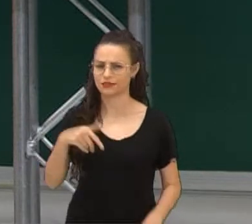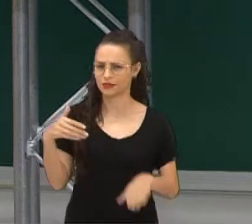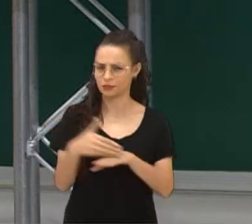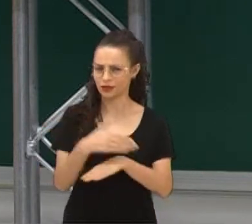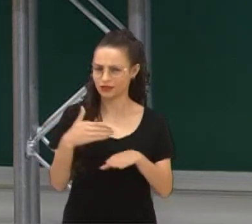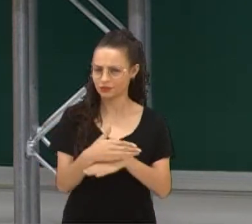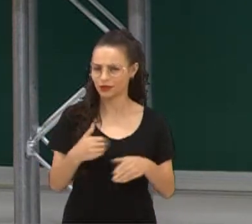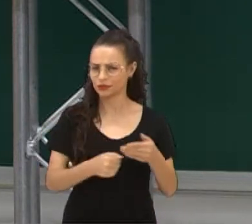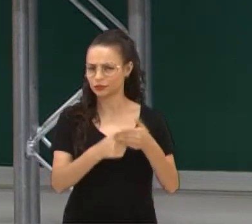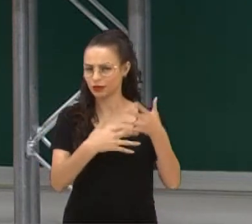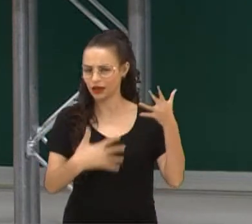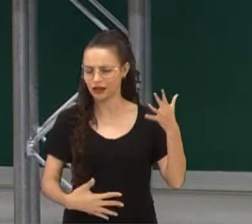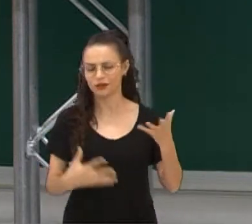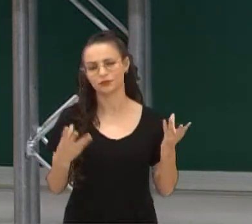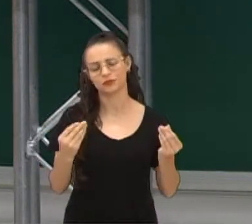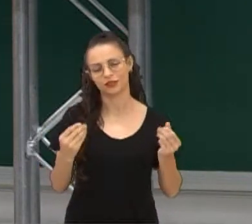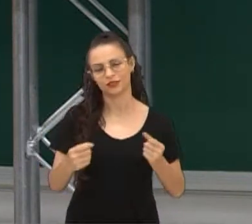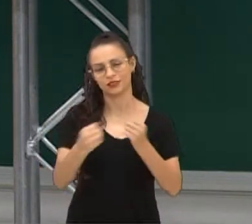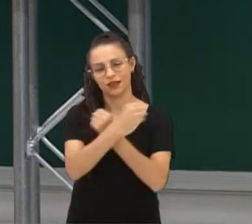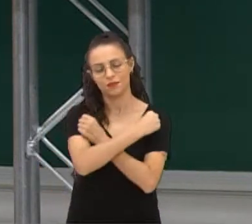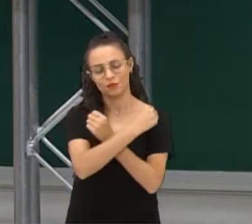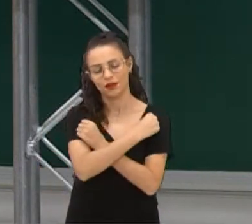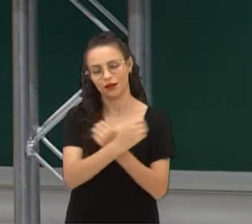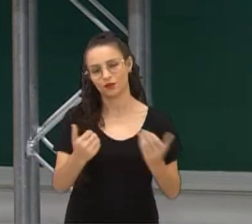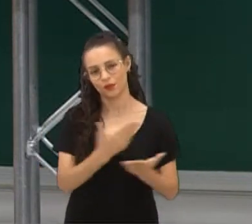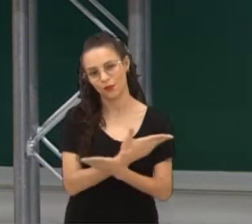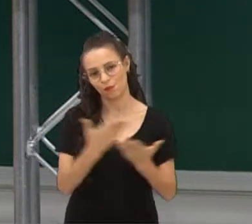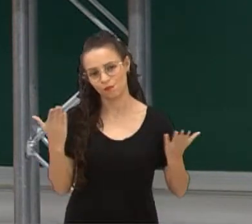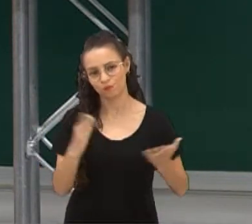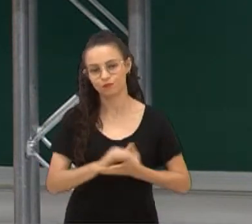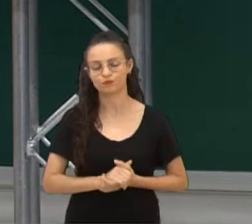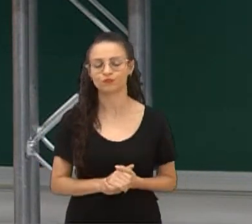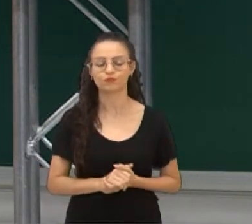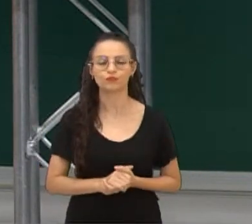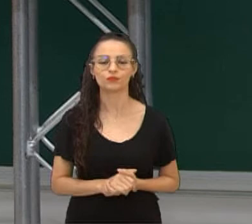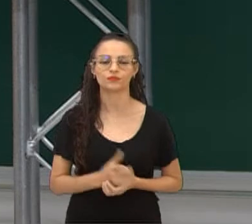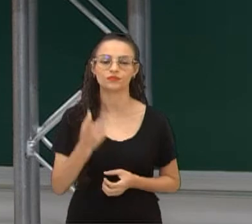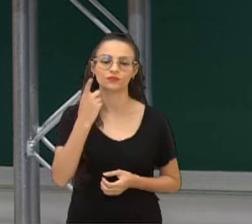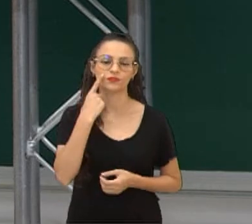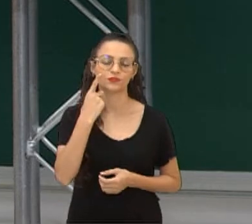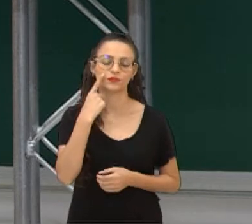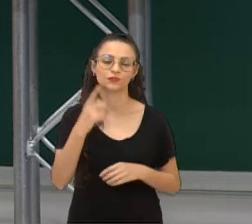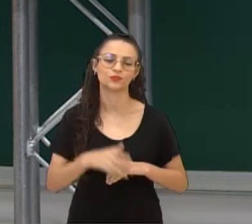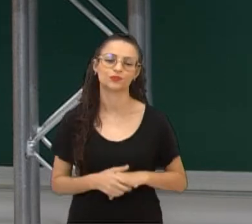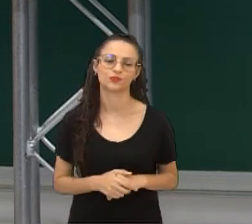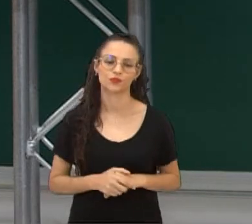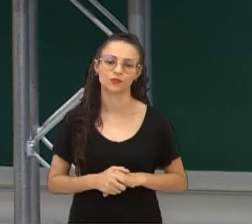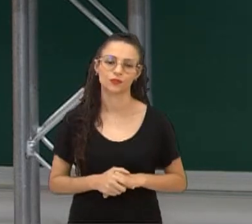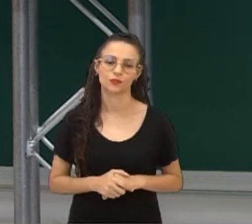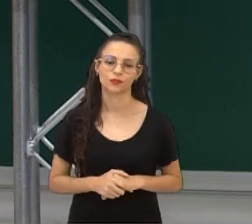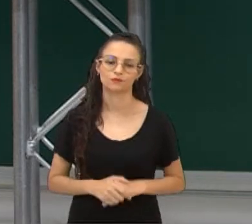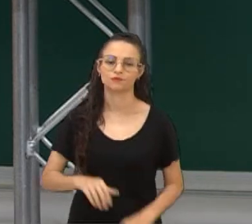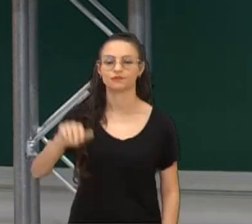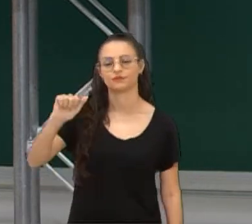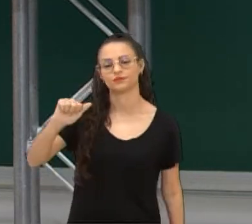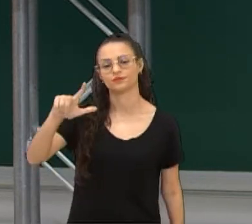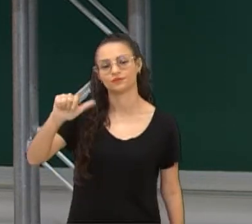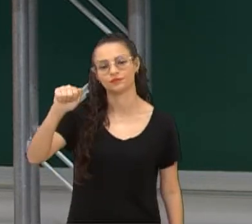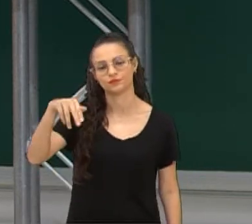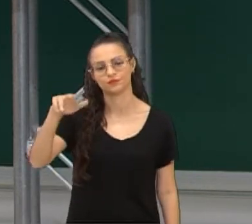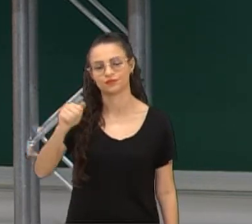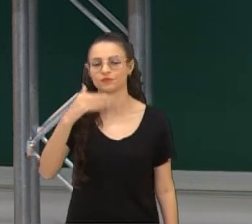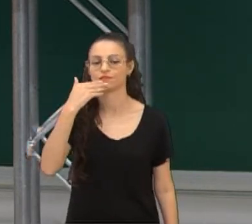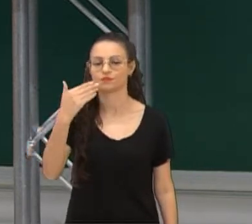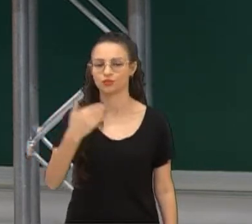ávido que a gente possa mandar um abraço né ah deixa eu ver que mais Alana está pedindo